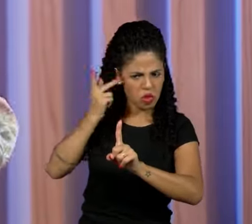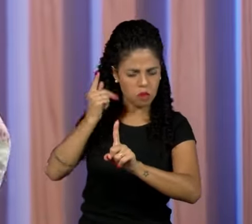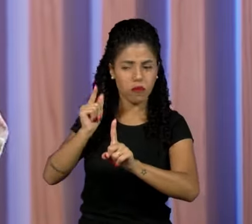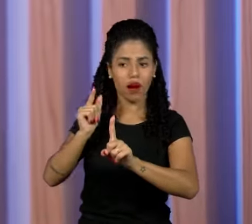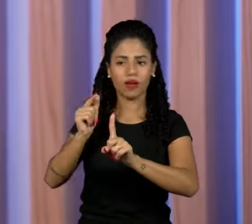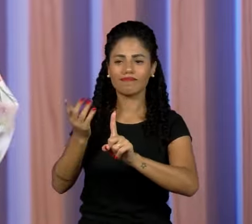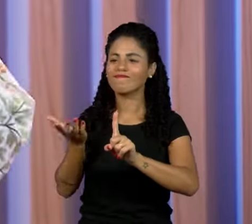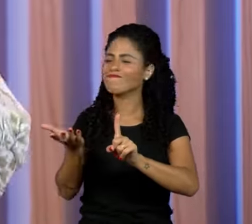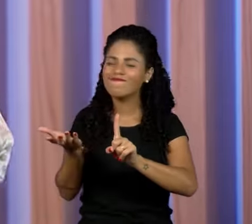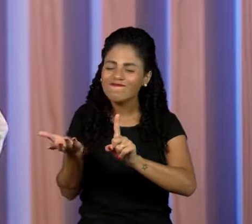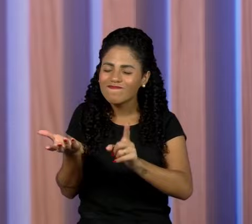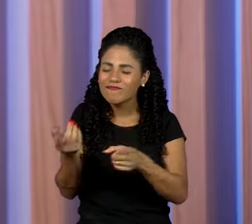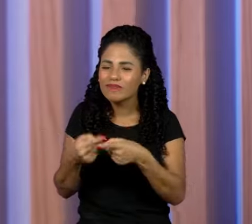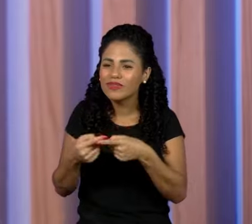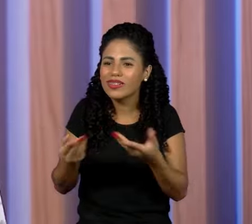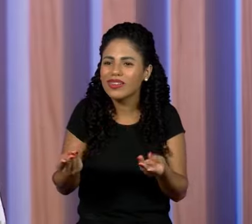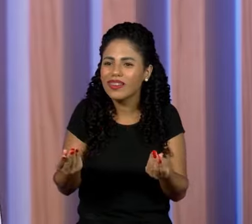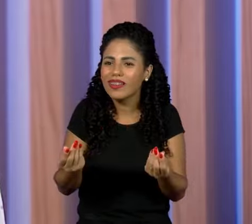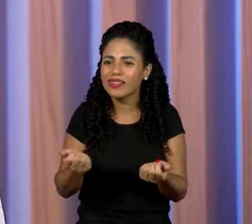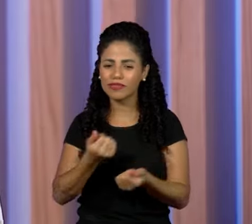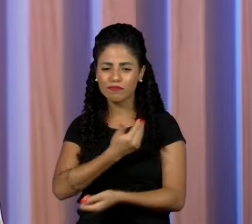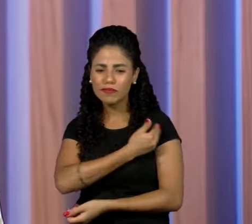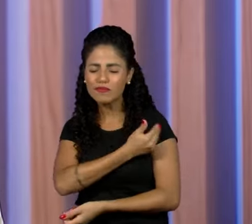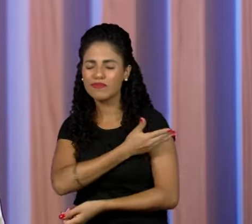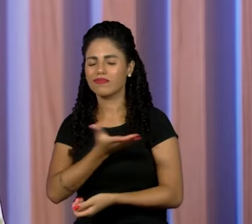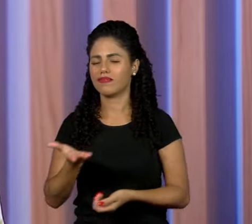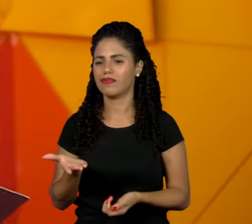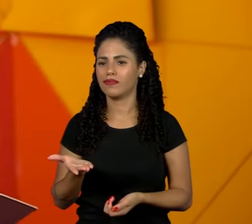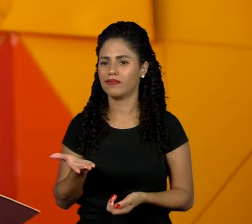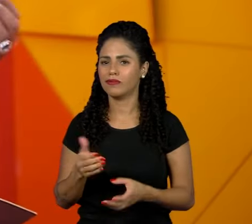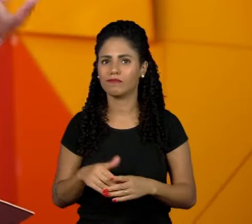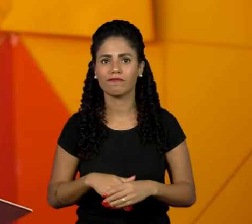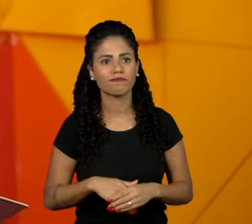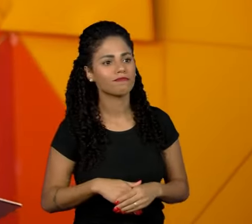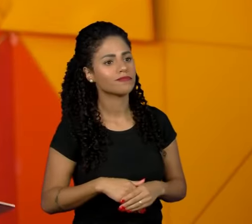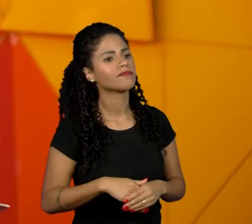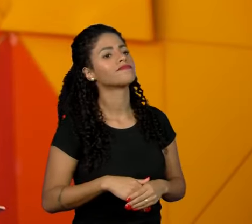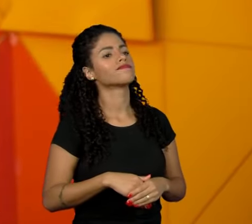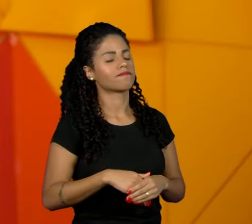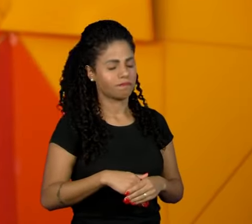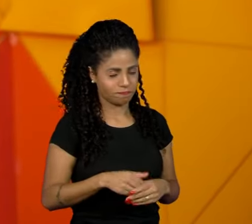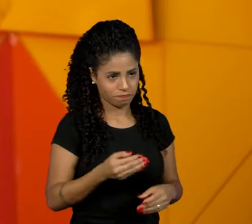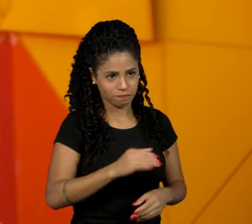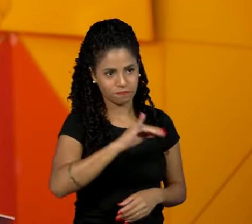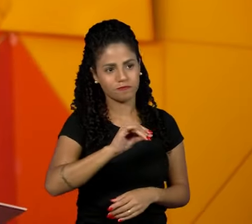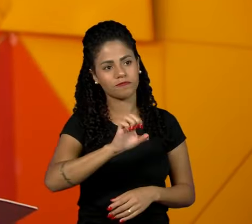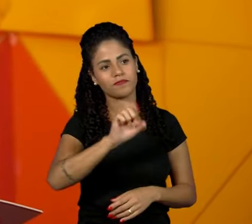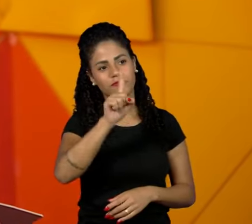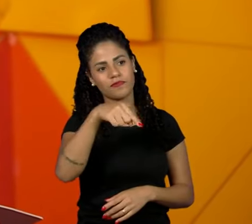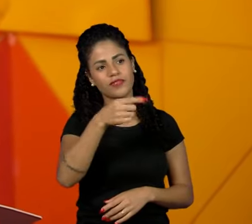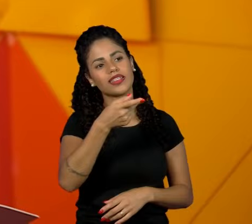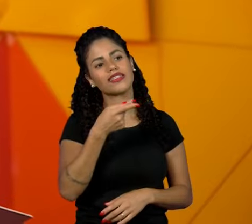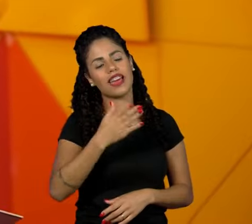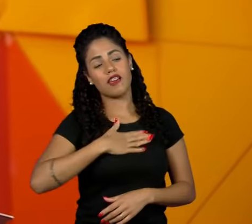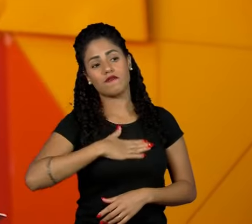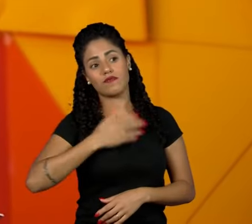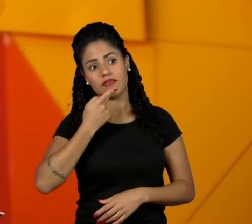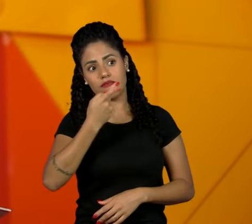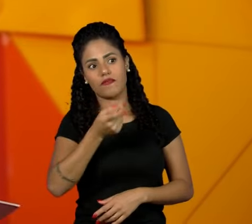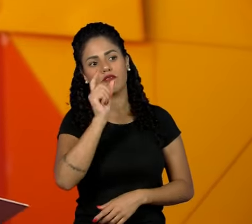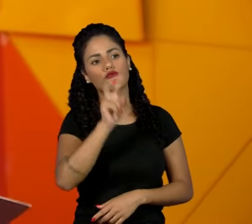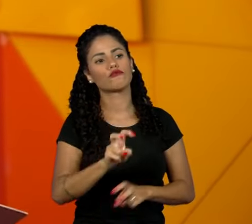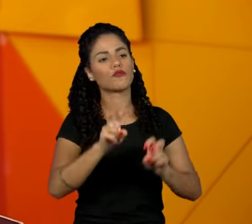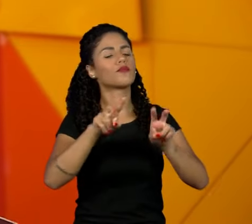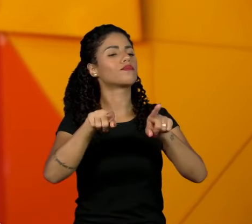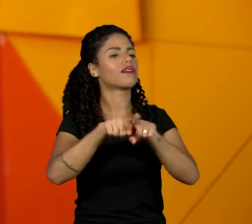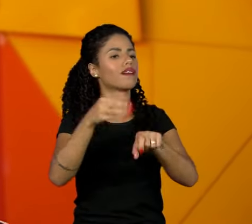em nome da ordem, né, dessa sociedade brasileira. Zé Fernando, eu gostei muito daquela sua fala da tolerância,